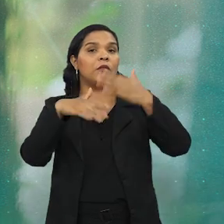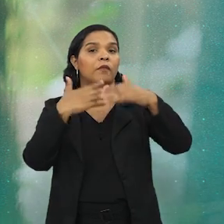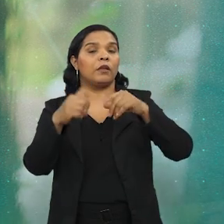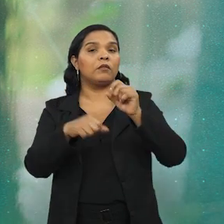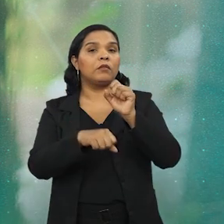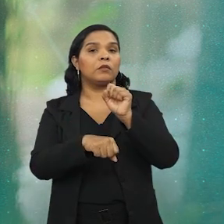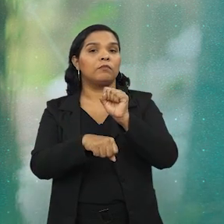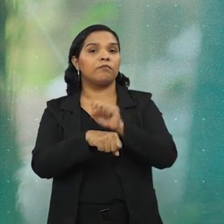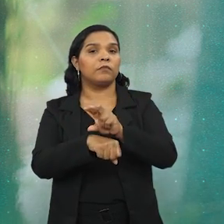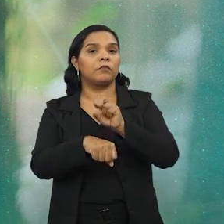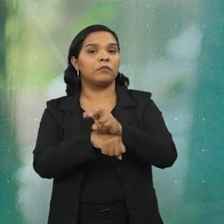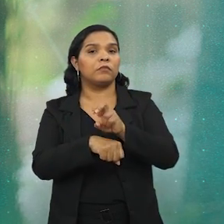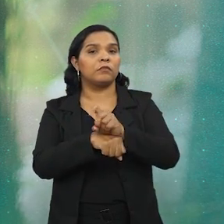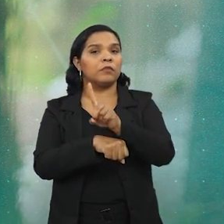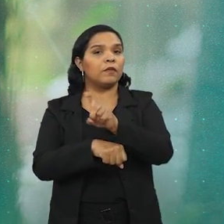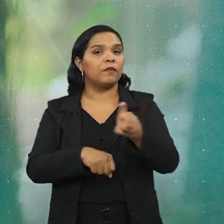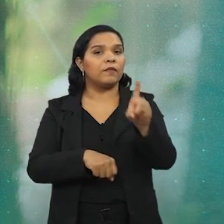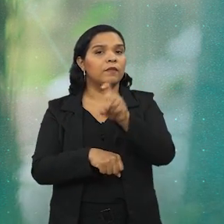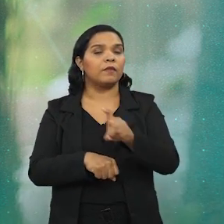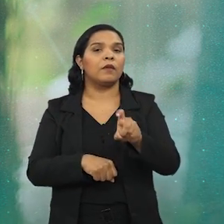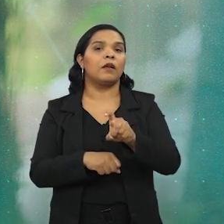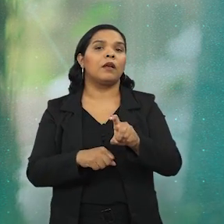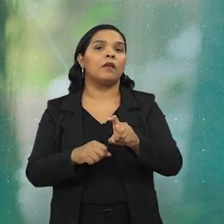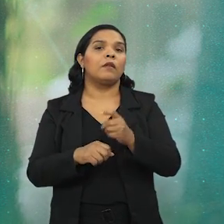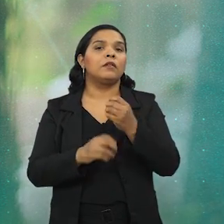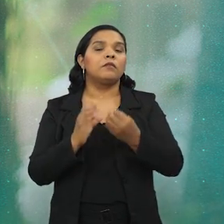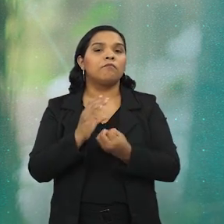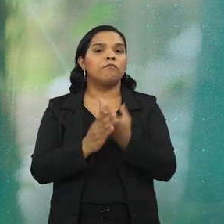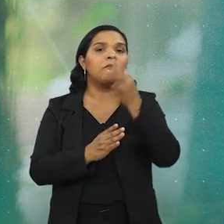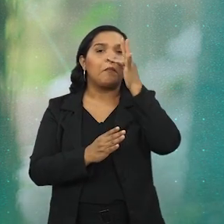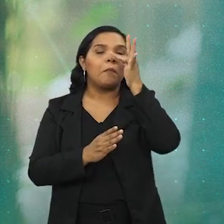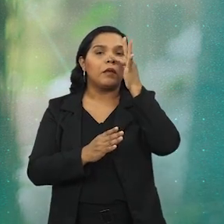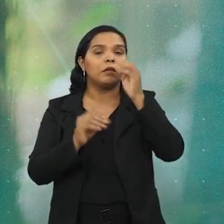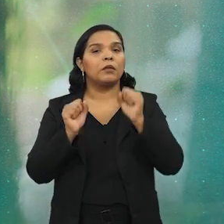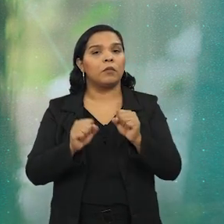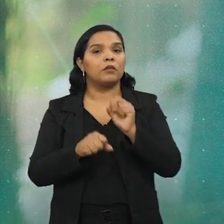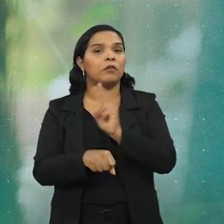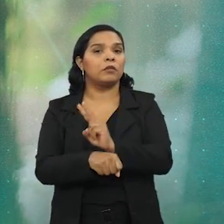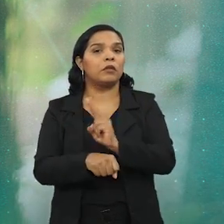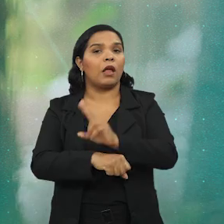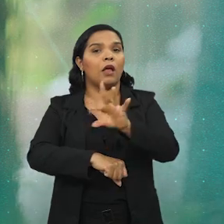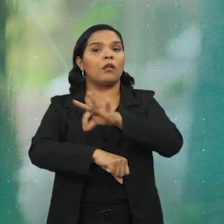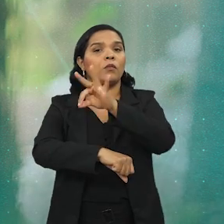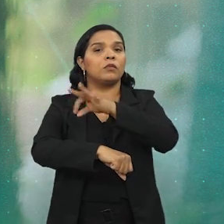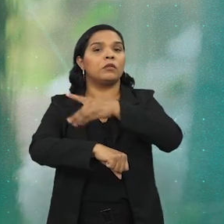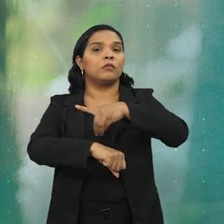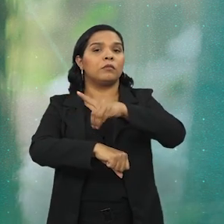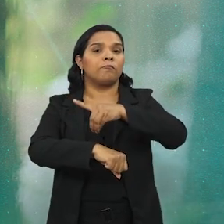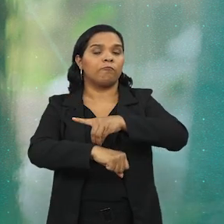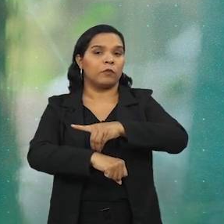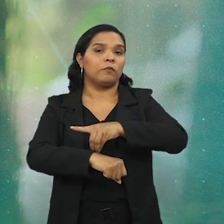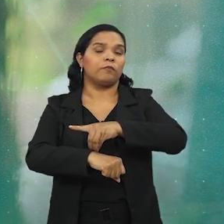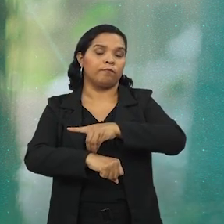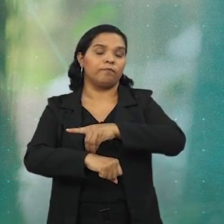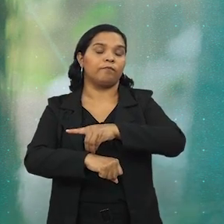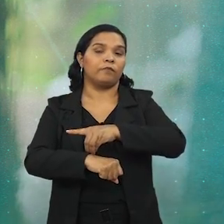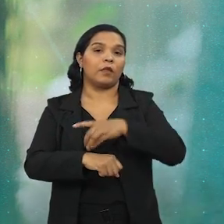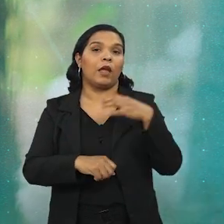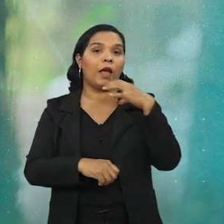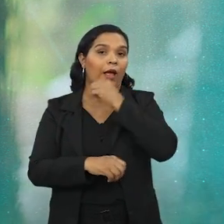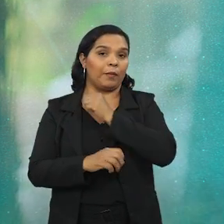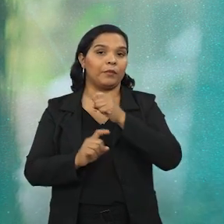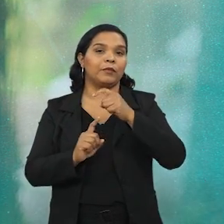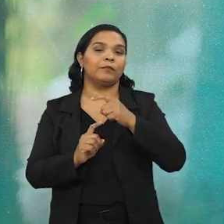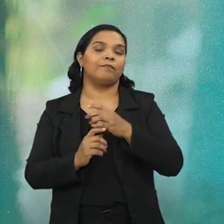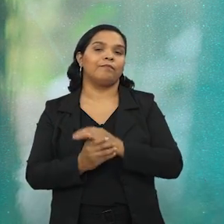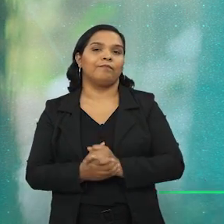Bahia, pesquisadores estão desenvolvendo inseticidas a partir de óleos essenciais de plantas medicinais, que podem auxiliar no combate ao